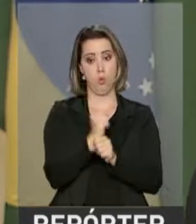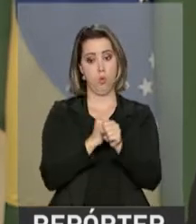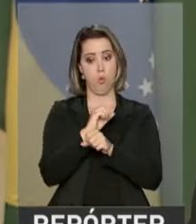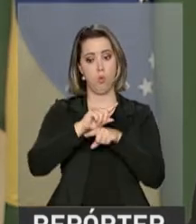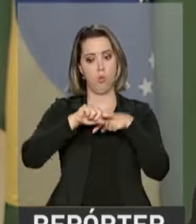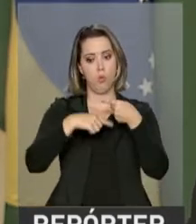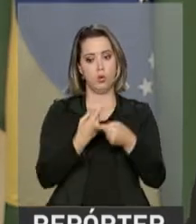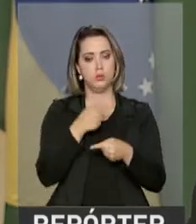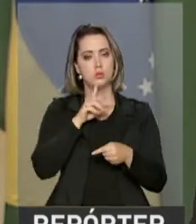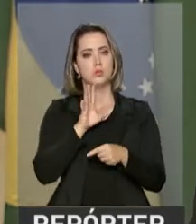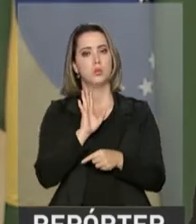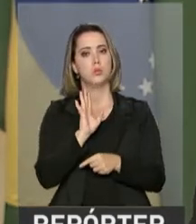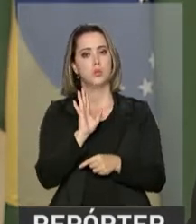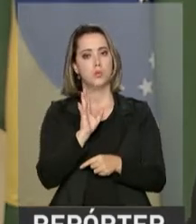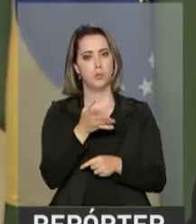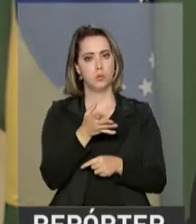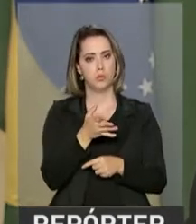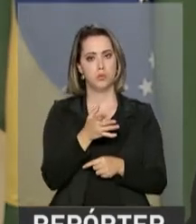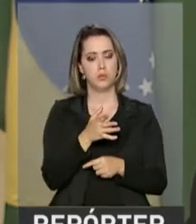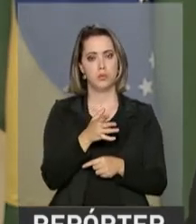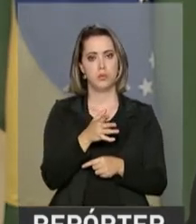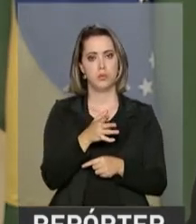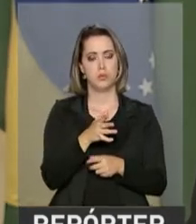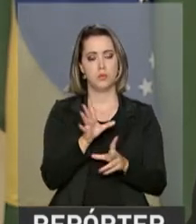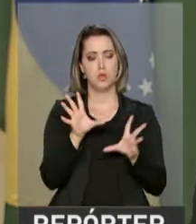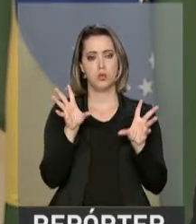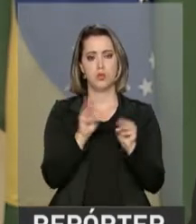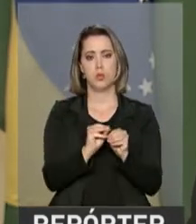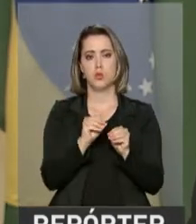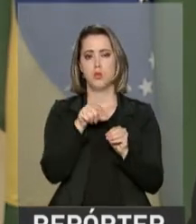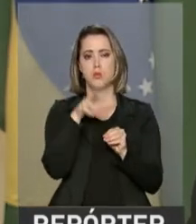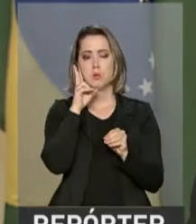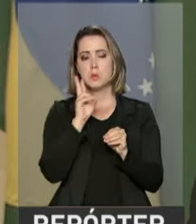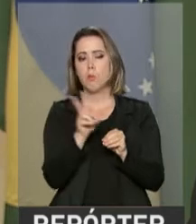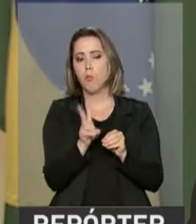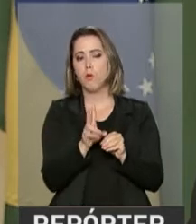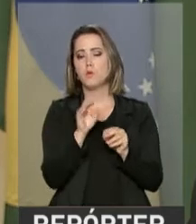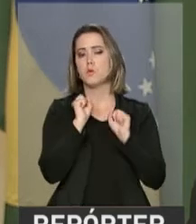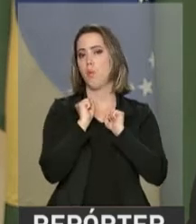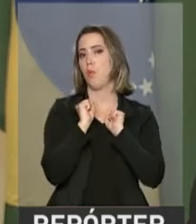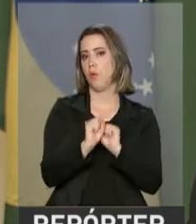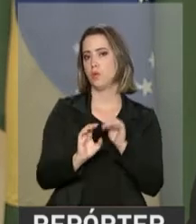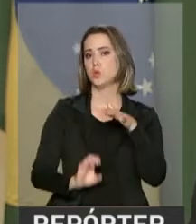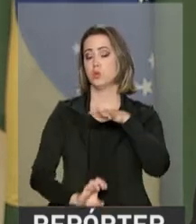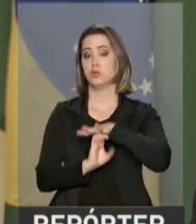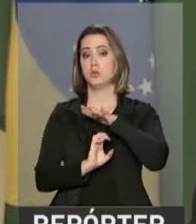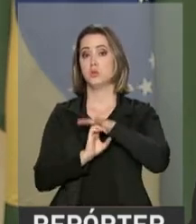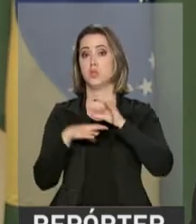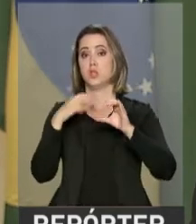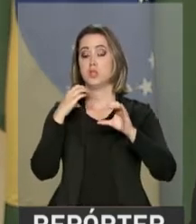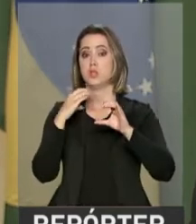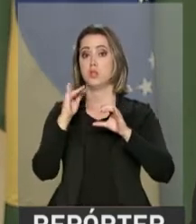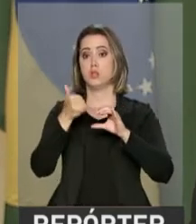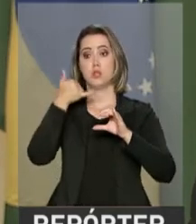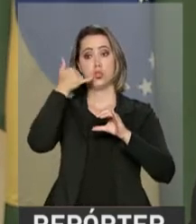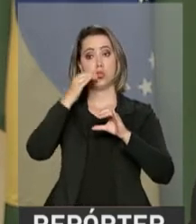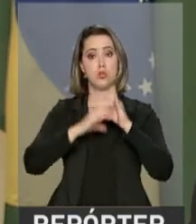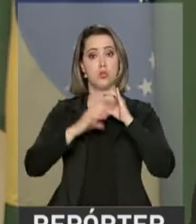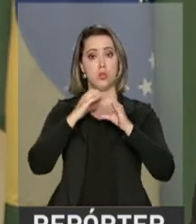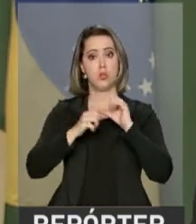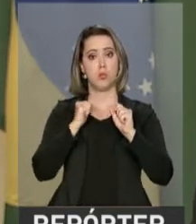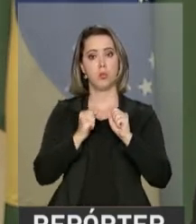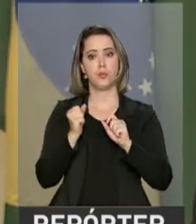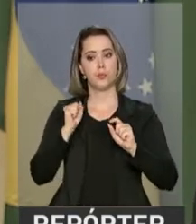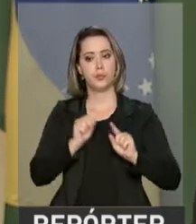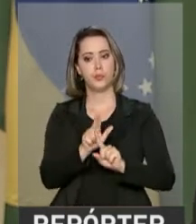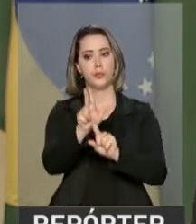interferências e avaliados qualidade da faixa é assim as empresas de telecomunicações vou implantando sua gente e